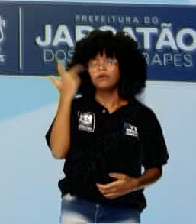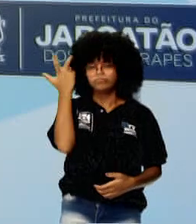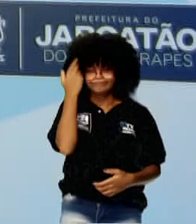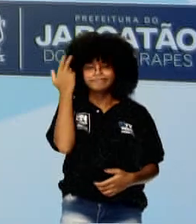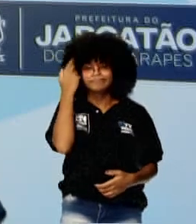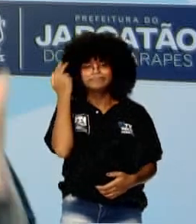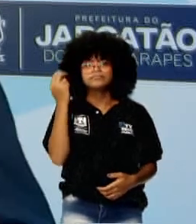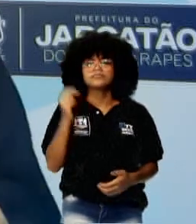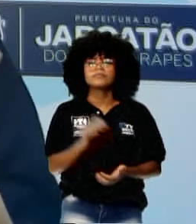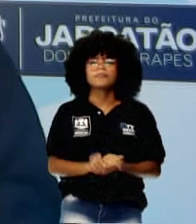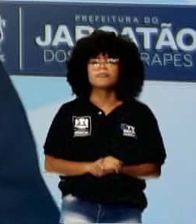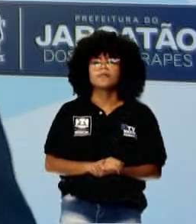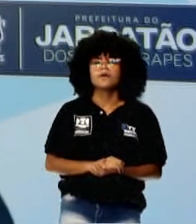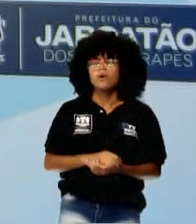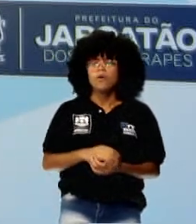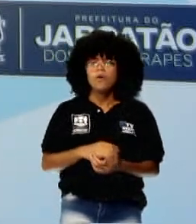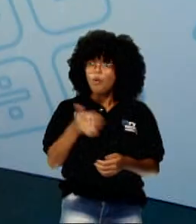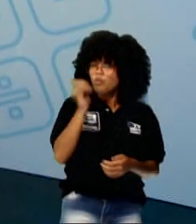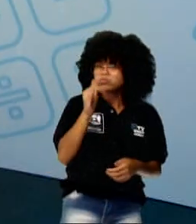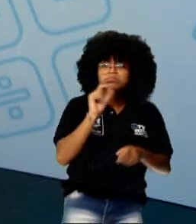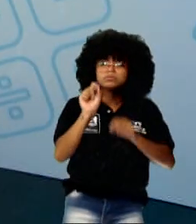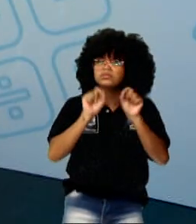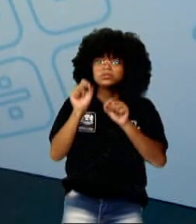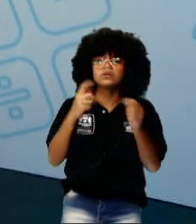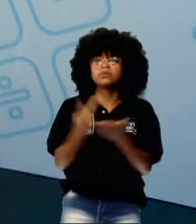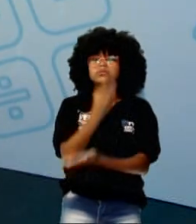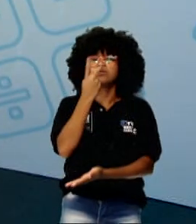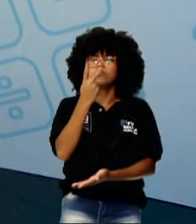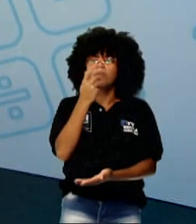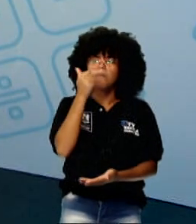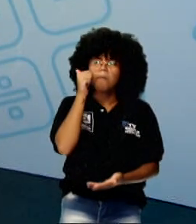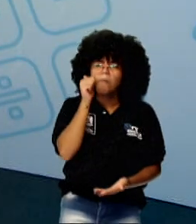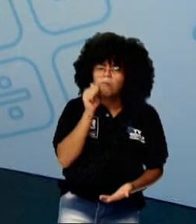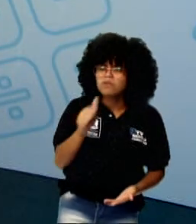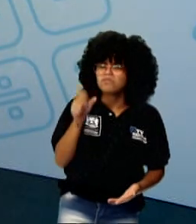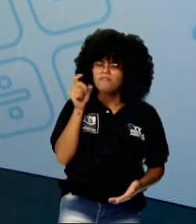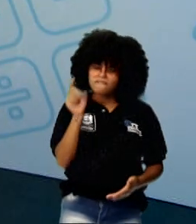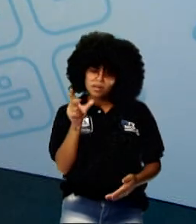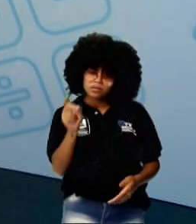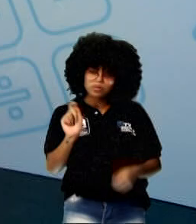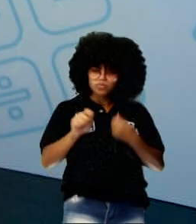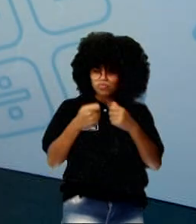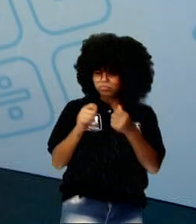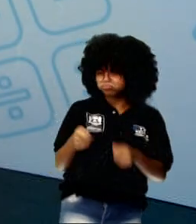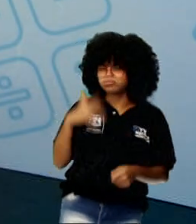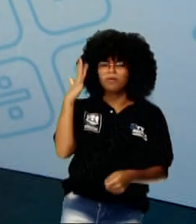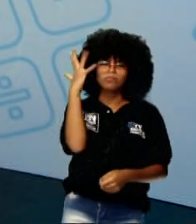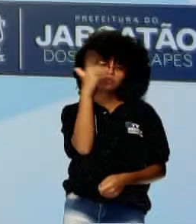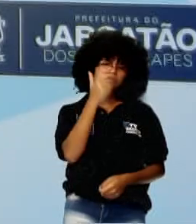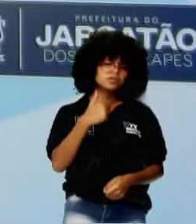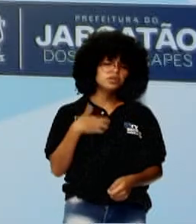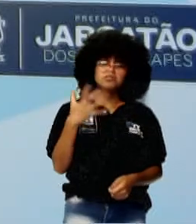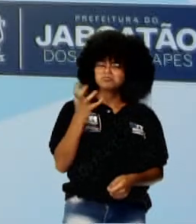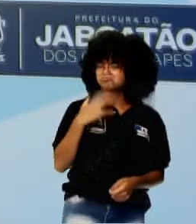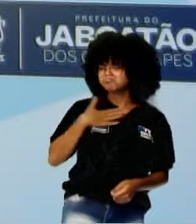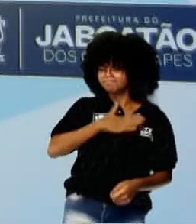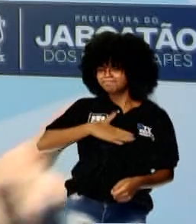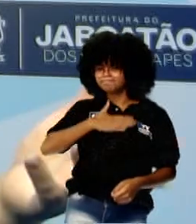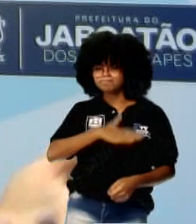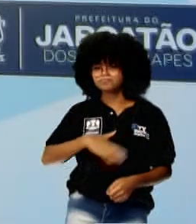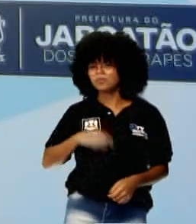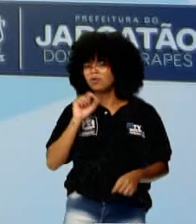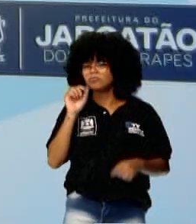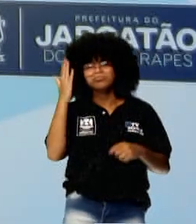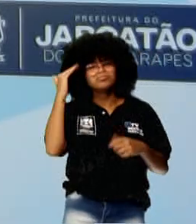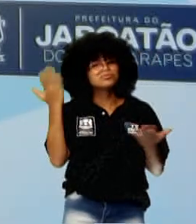novamente. Conte para a gente o que é que aconteceu aqui. Ela disse: uma senhora vendendo cordões tão bonitos, eu fiquei tão encantada, eu não